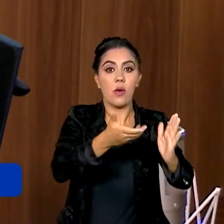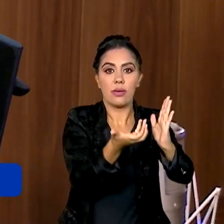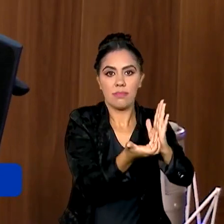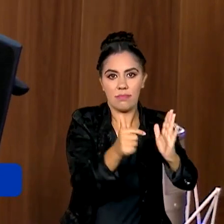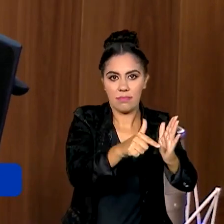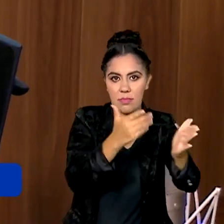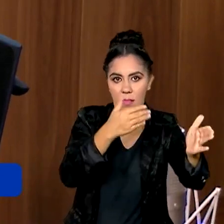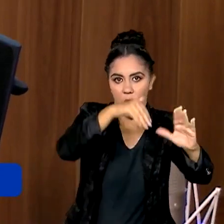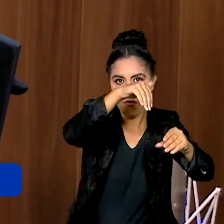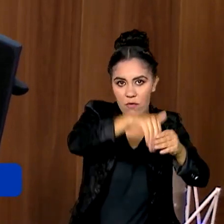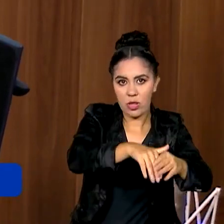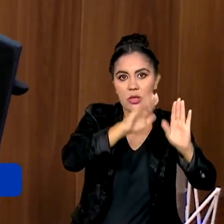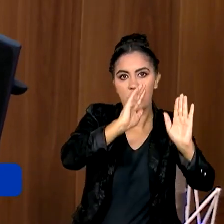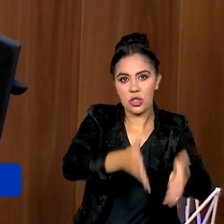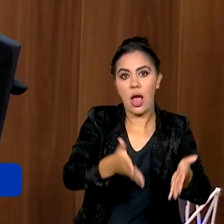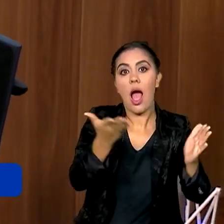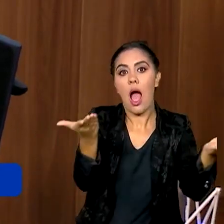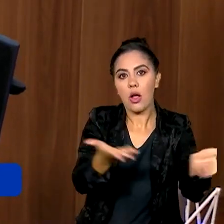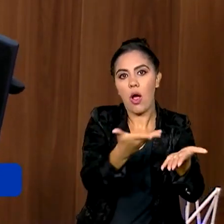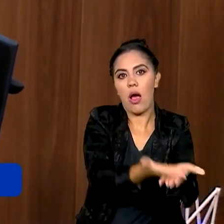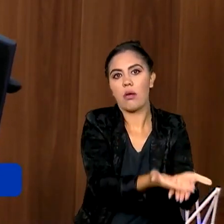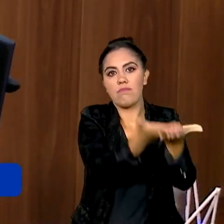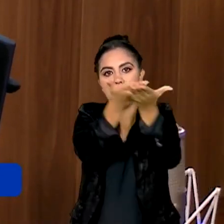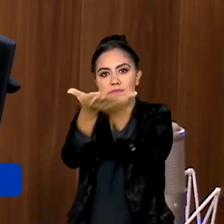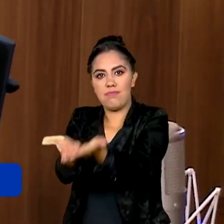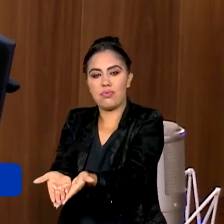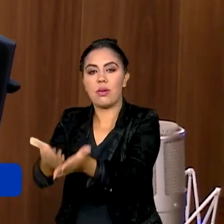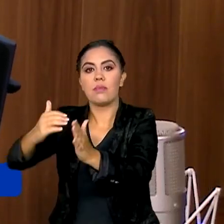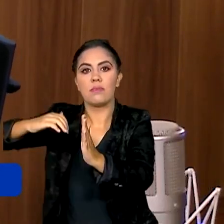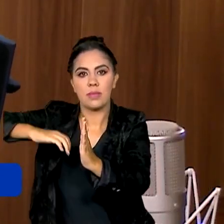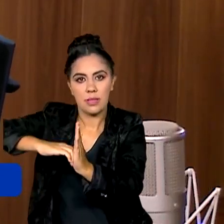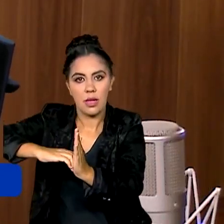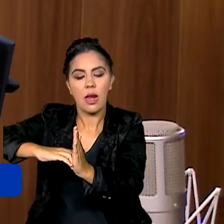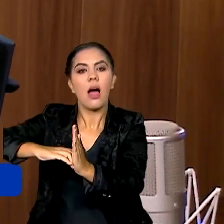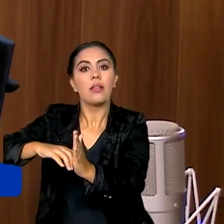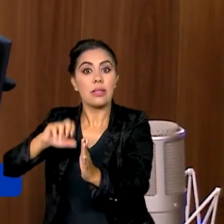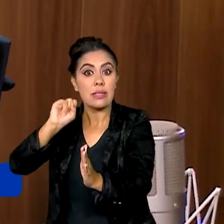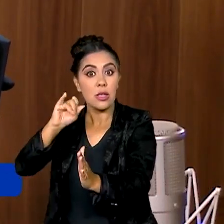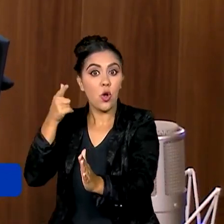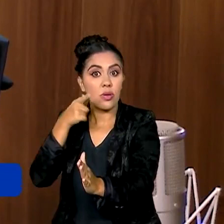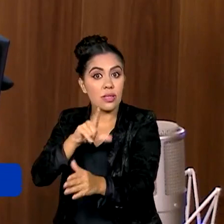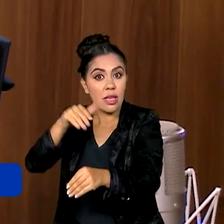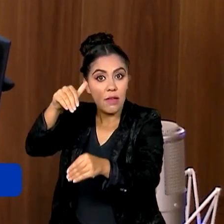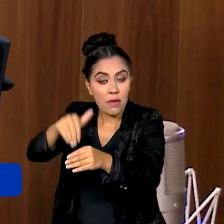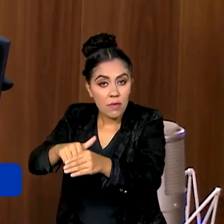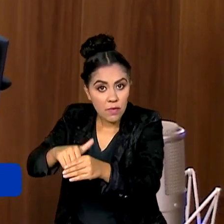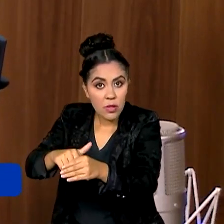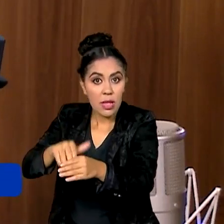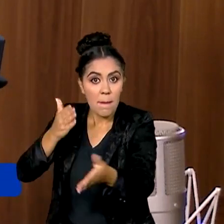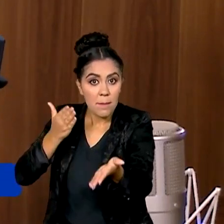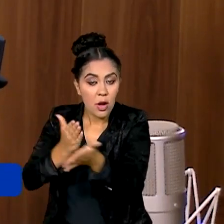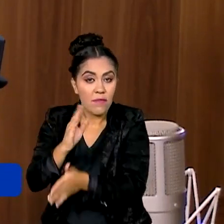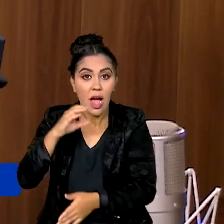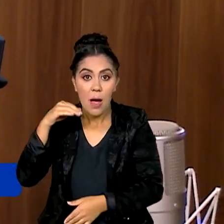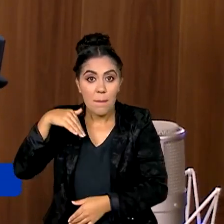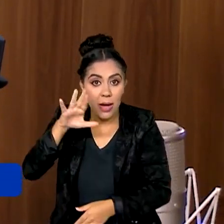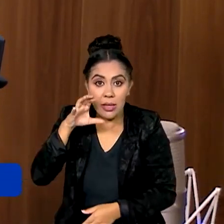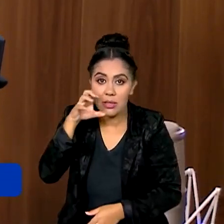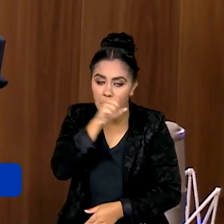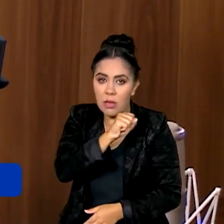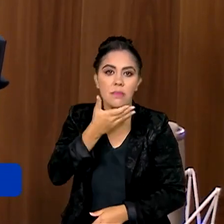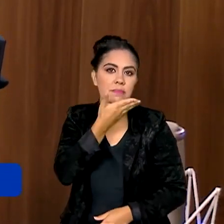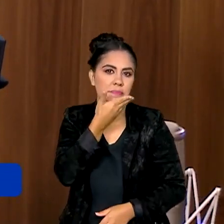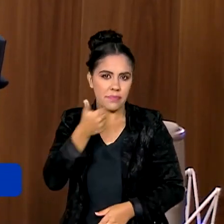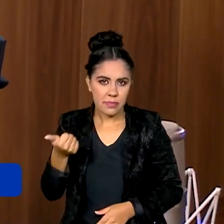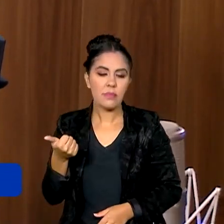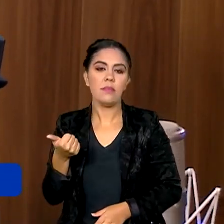Senado. O quanto antes a gente conseguir aprovar, melhor, porque você precisa programar. As mudanças no ensino, você